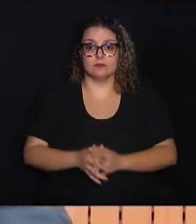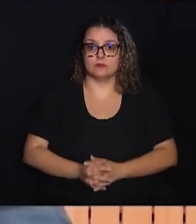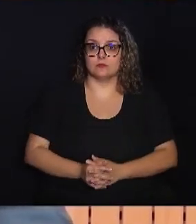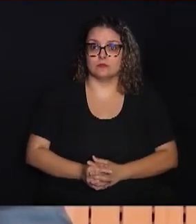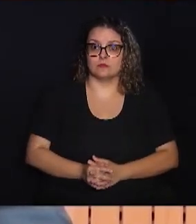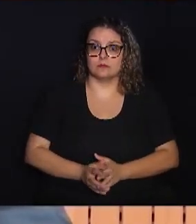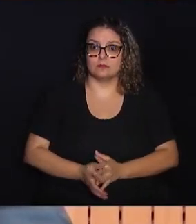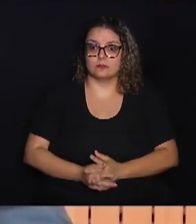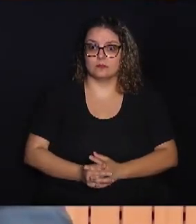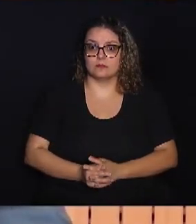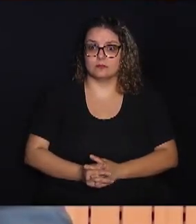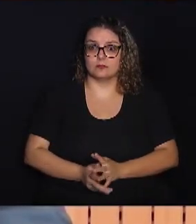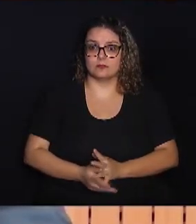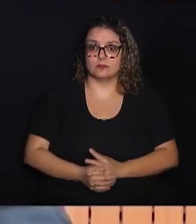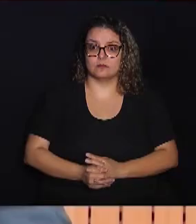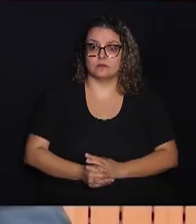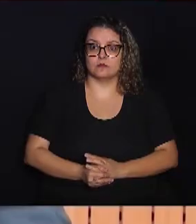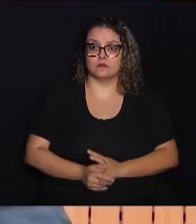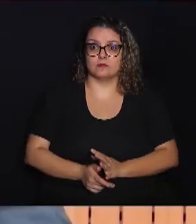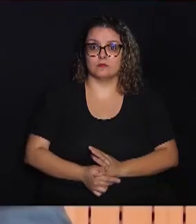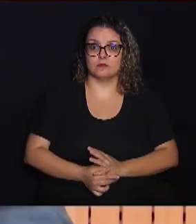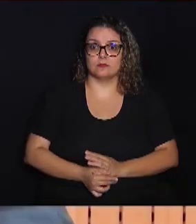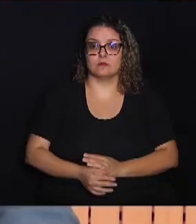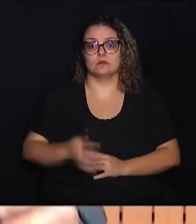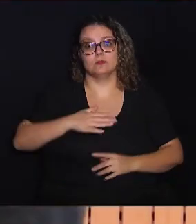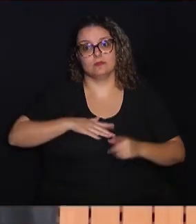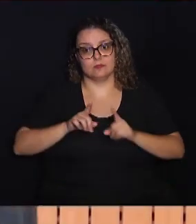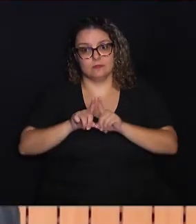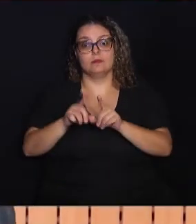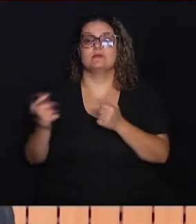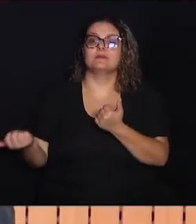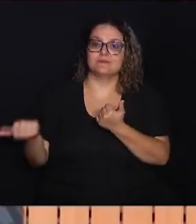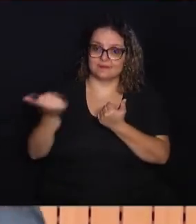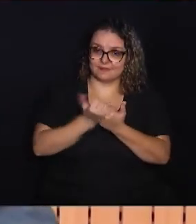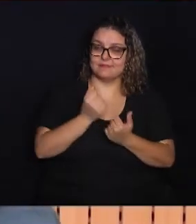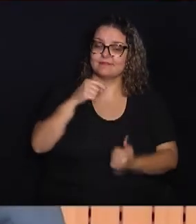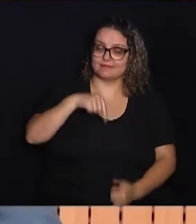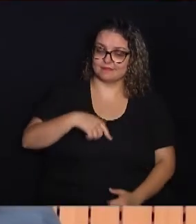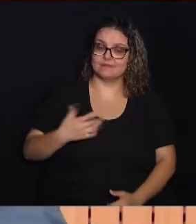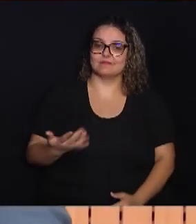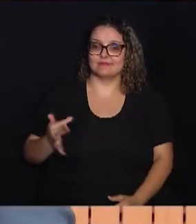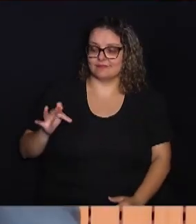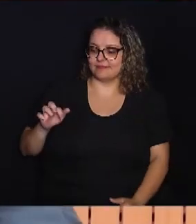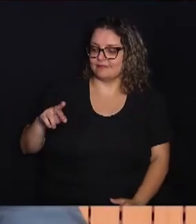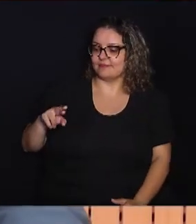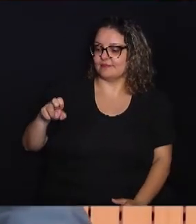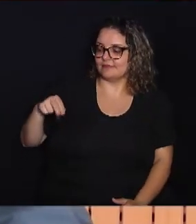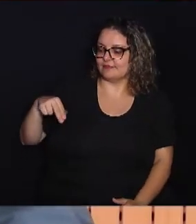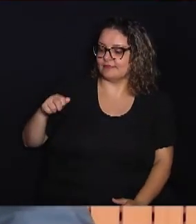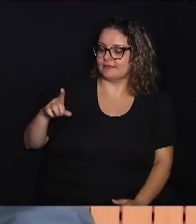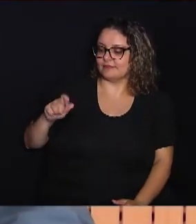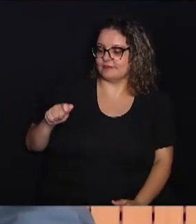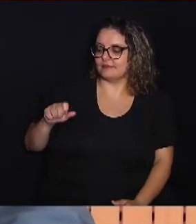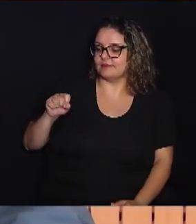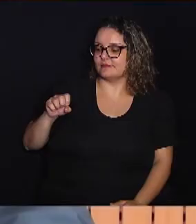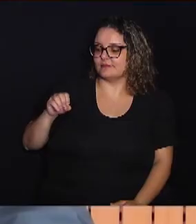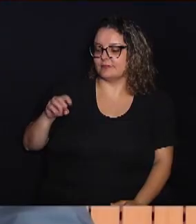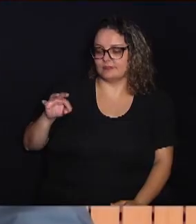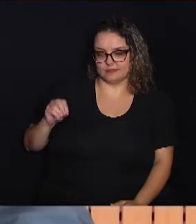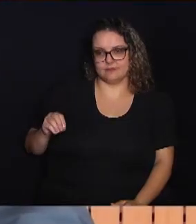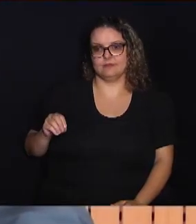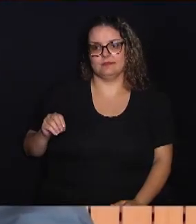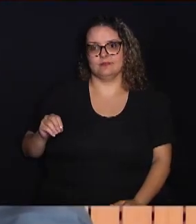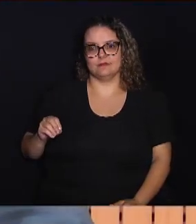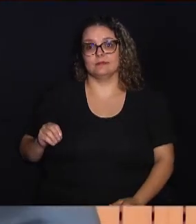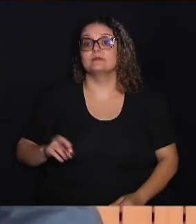a minha companheira que no substituirá aqui né a Fernanda solto eh